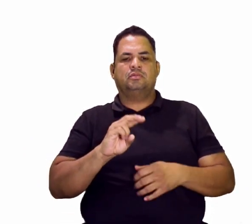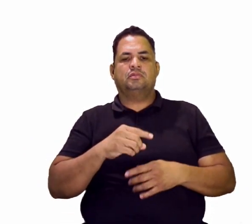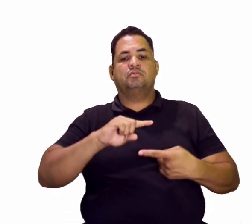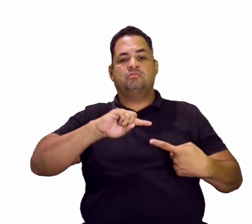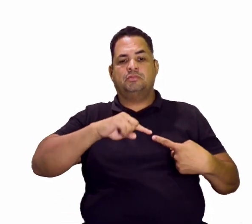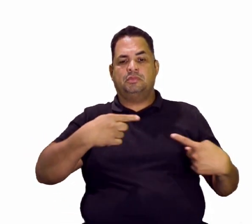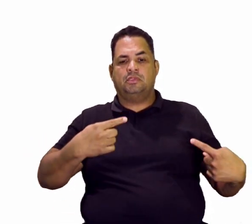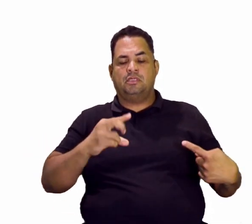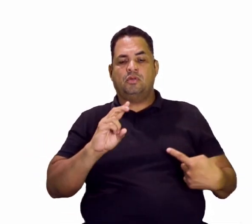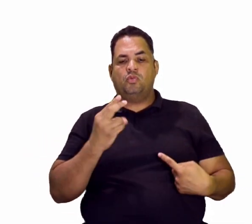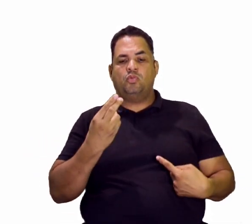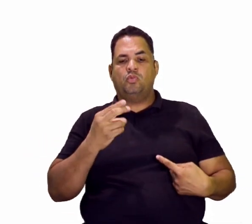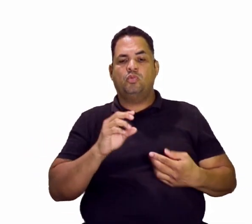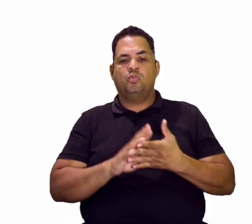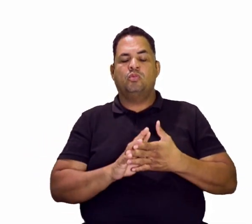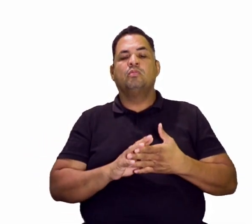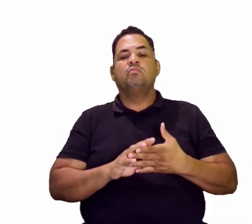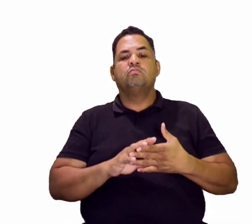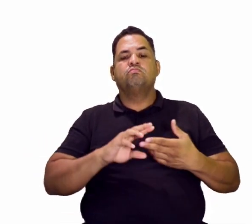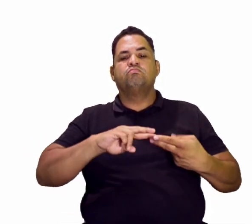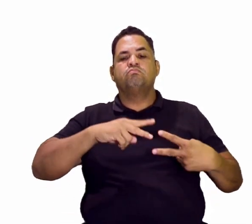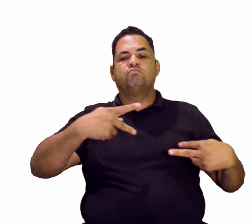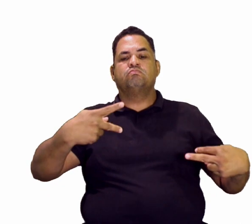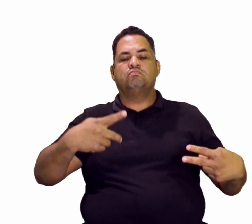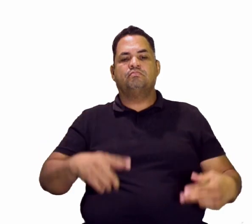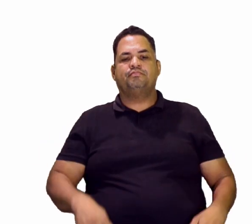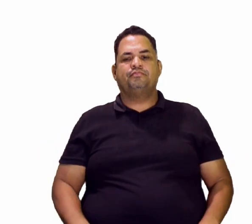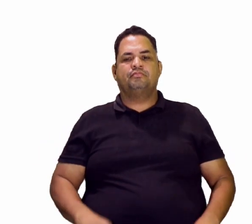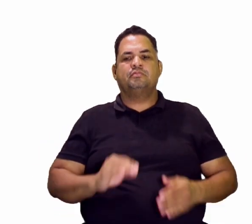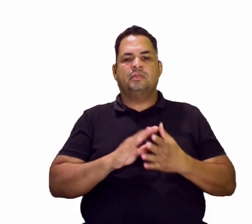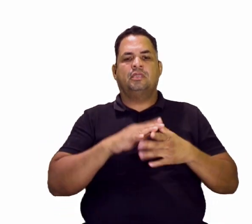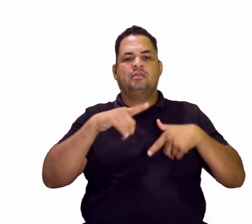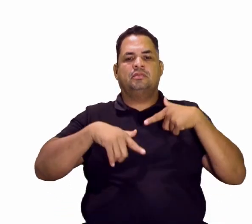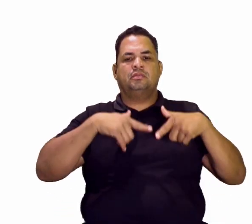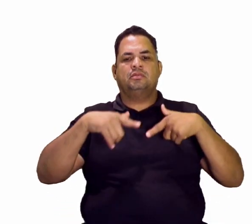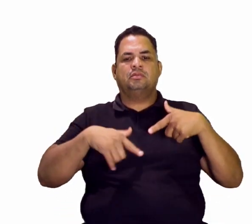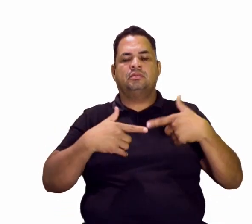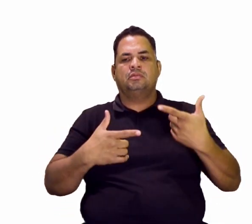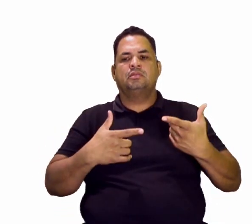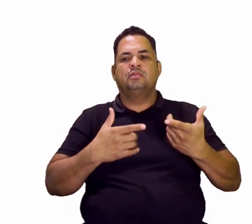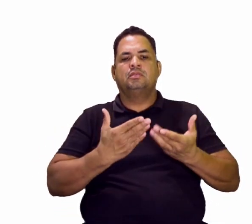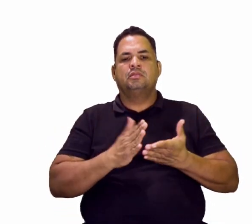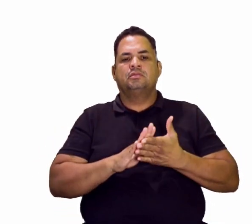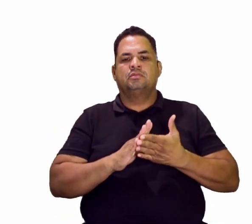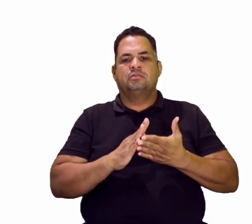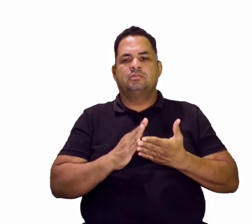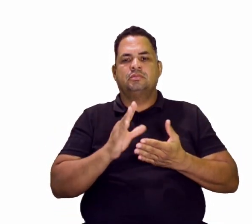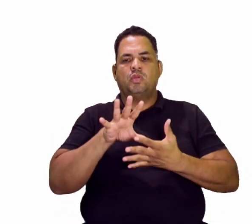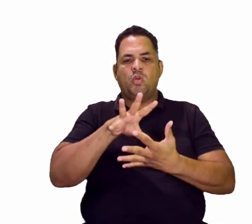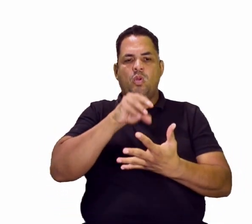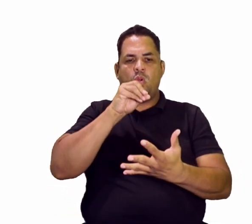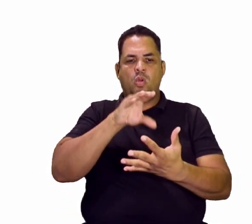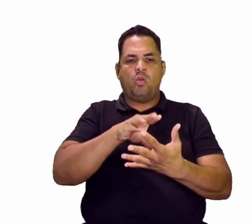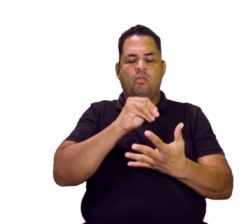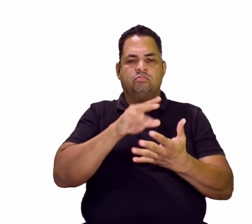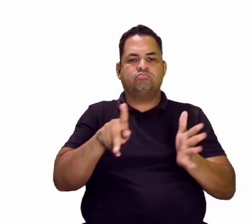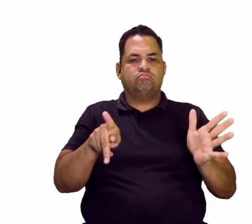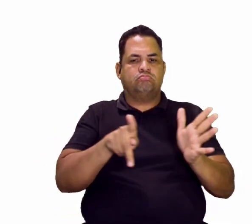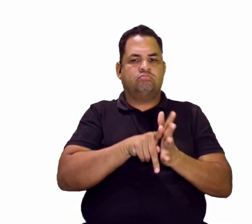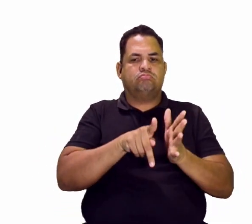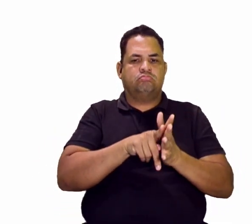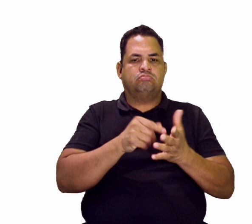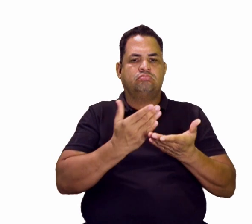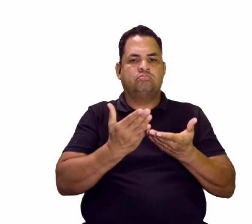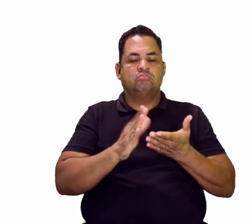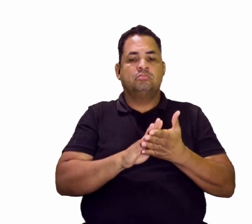de RNA, no método de replicação para reproduzir cópias de si e